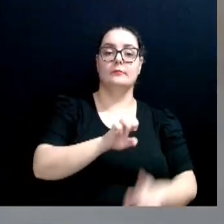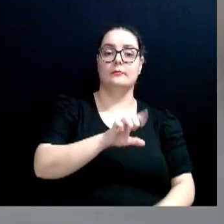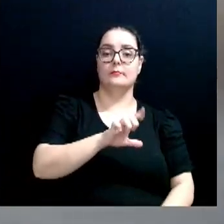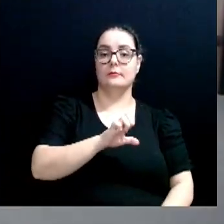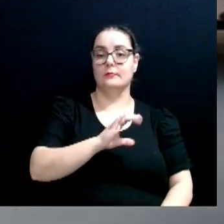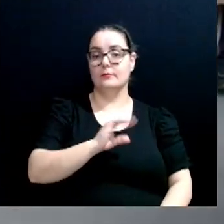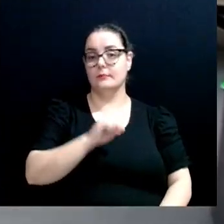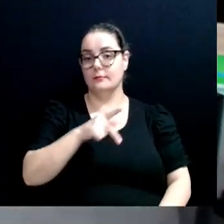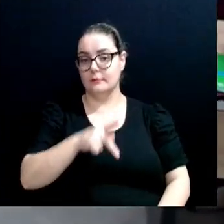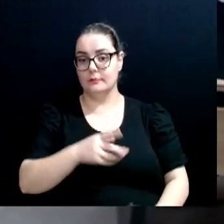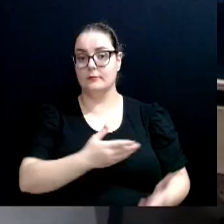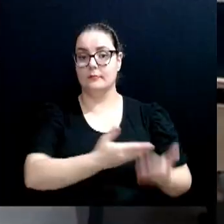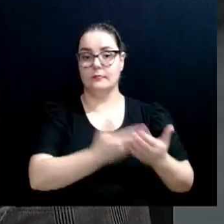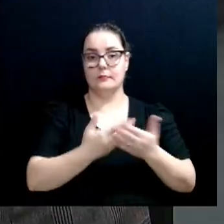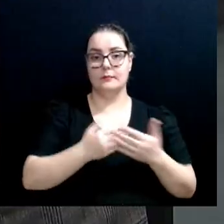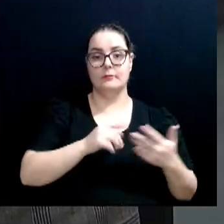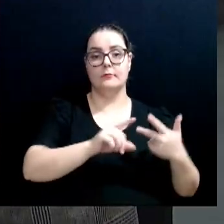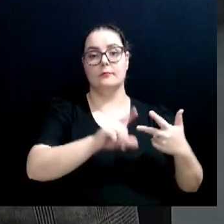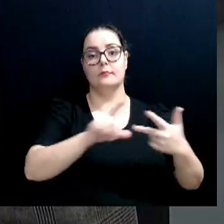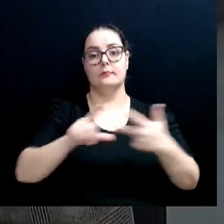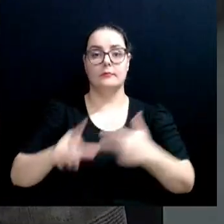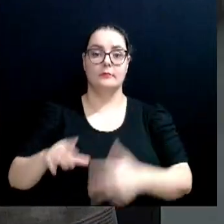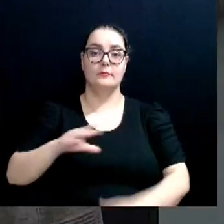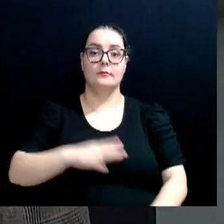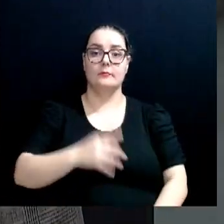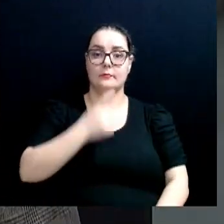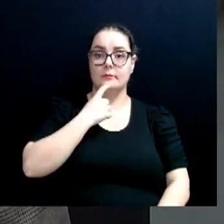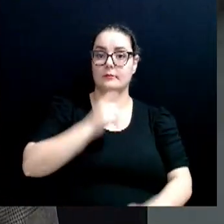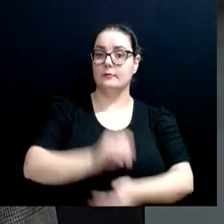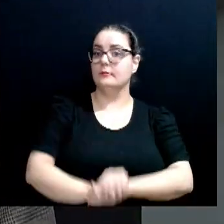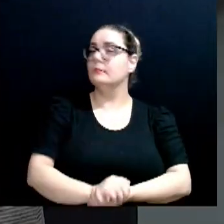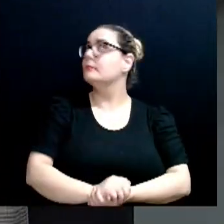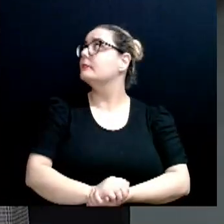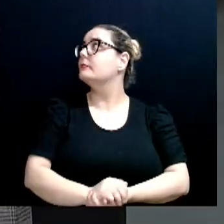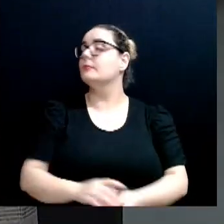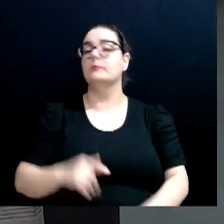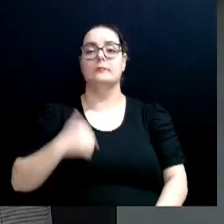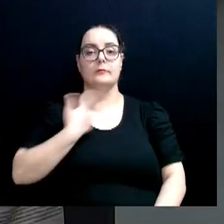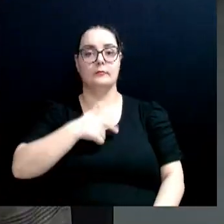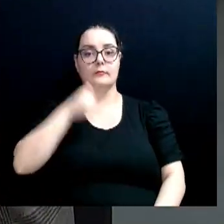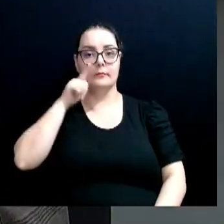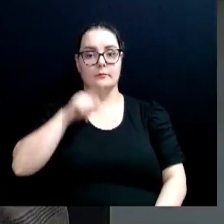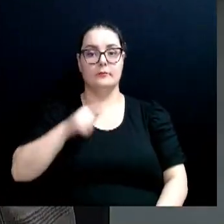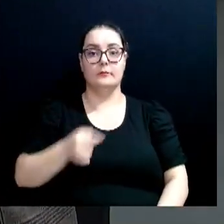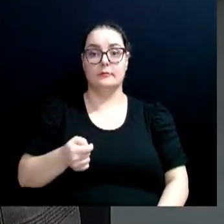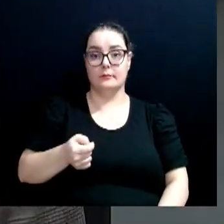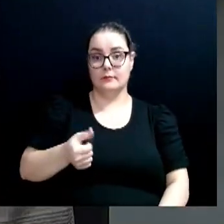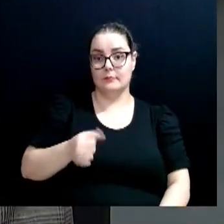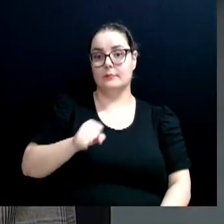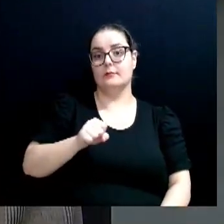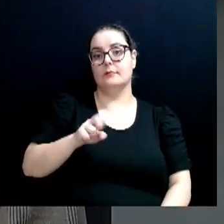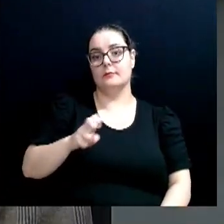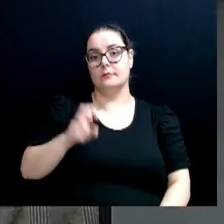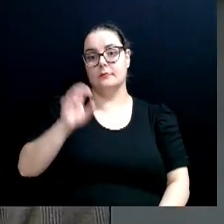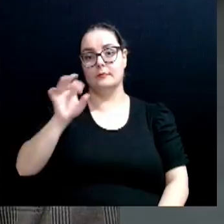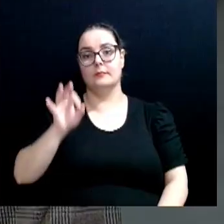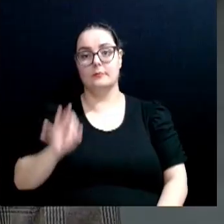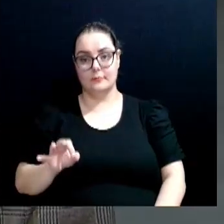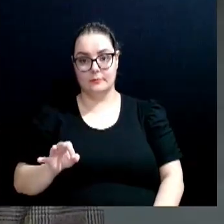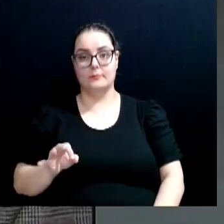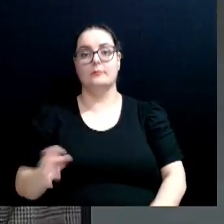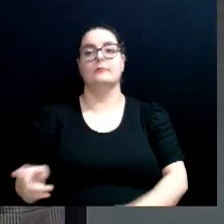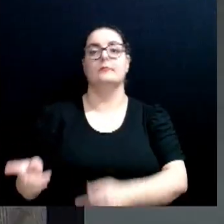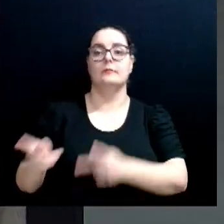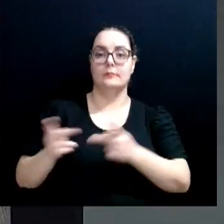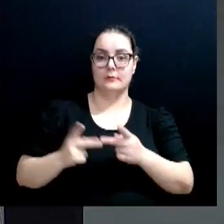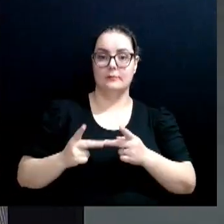do Legislativo de Campinas. A gente conseguiu aí completar quase 85% de visitas dentro dessas